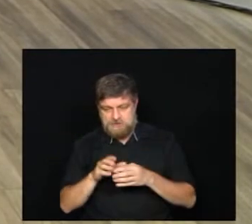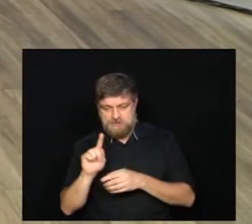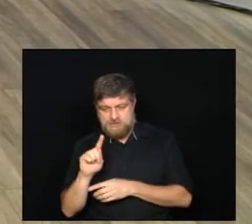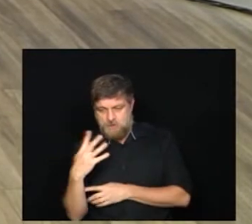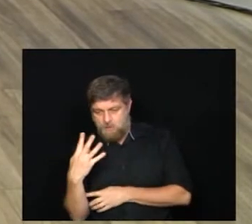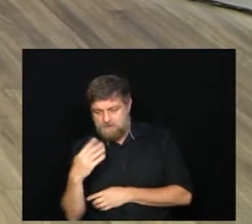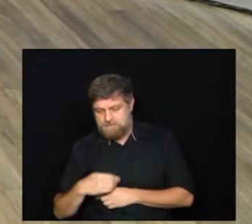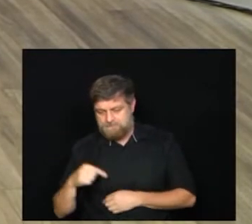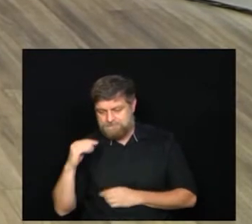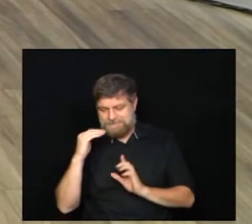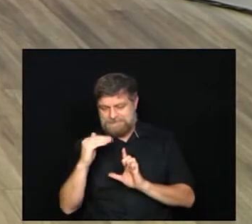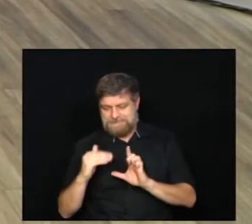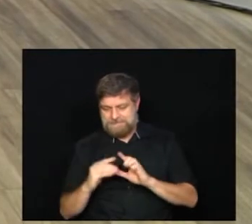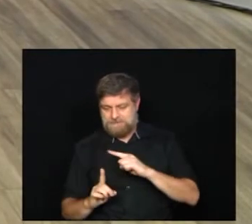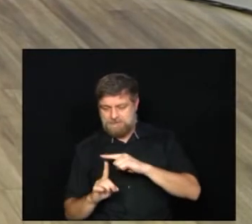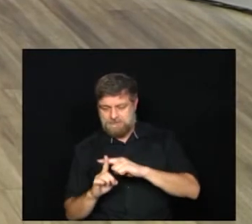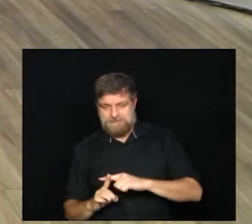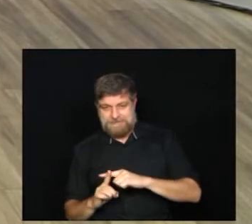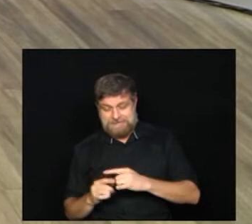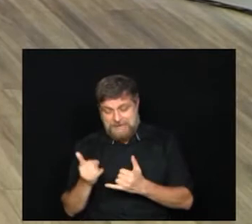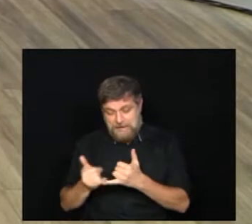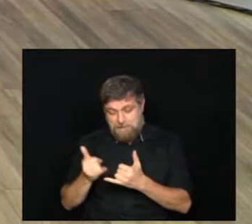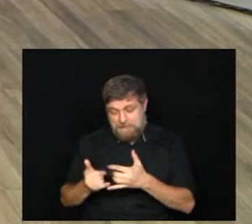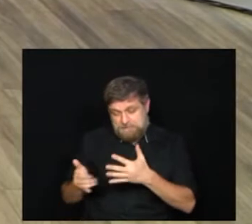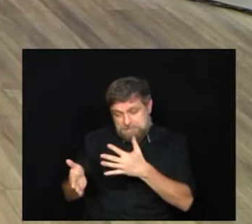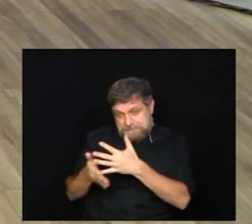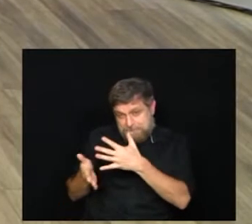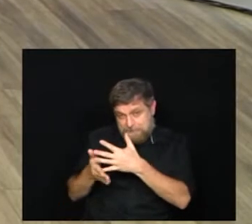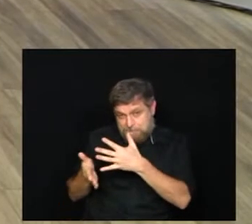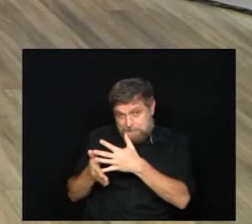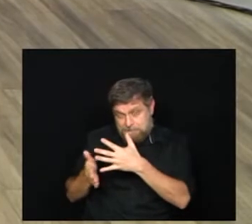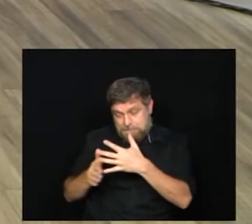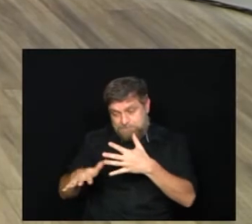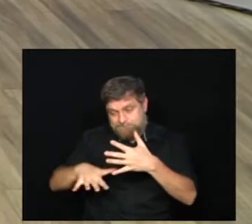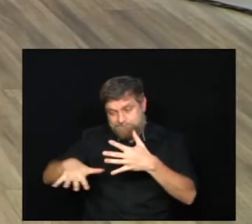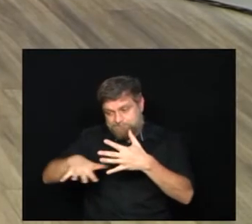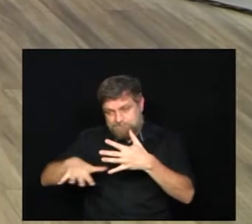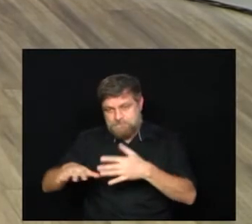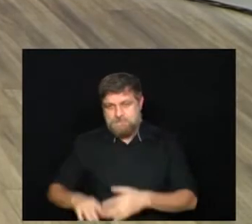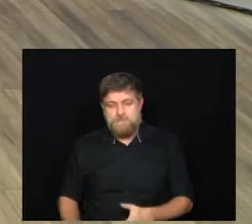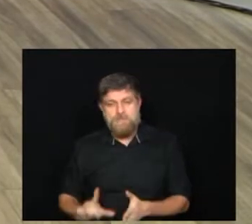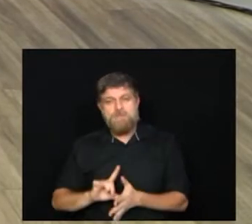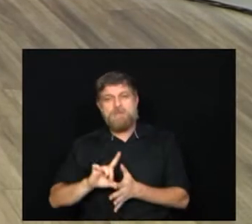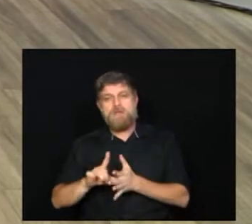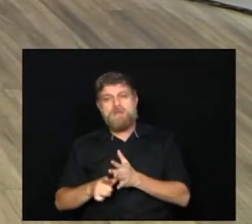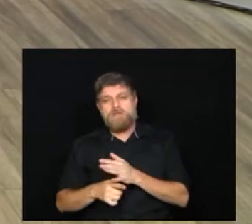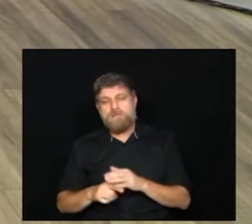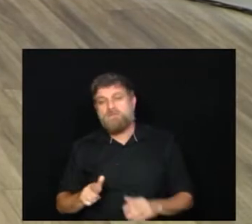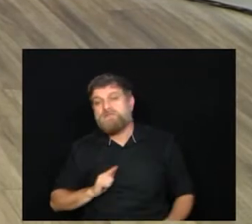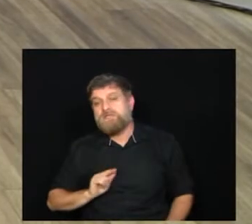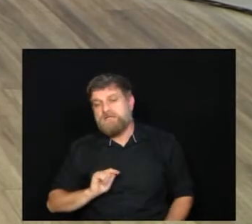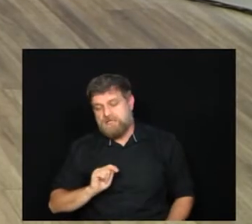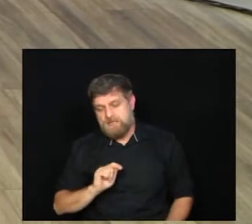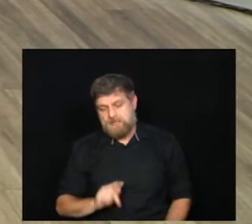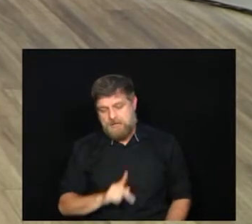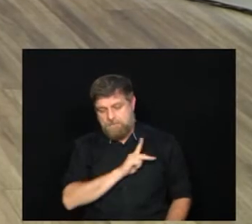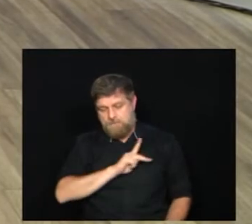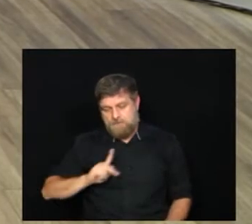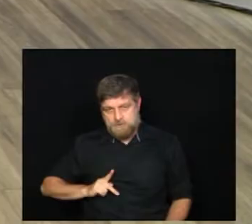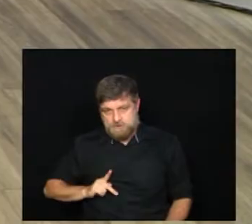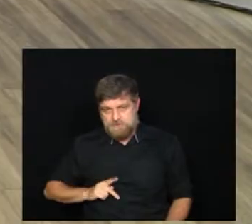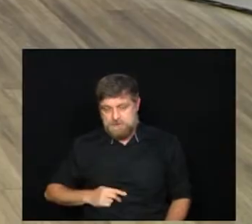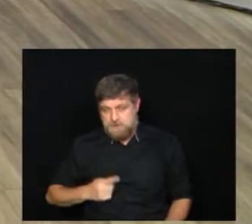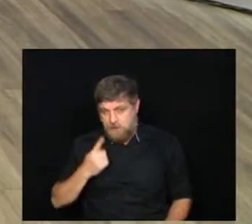e o Cruzeiro, que neste momento está próximo da zona de rebaixamento. E um pouquinho mais tarde, a vez da Ponte Preta entrar em campo.